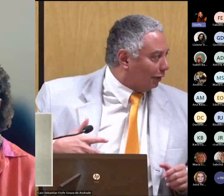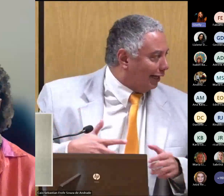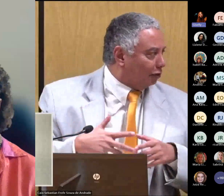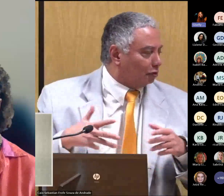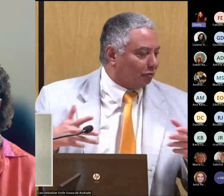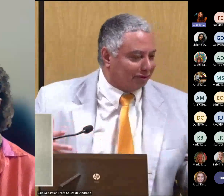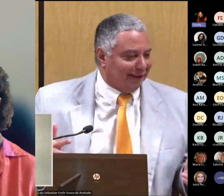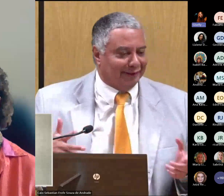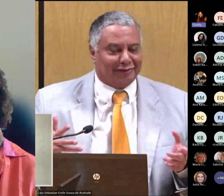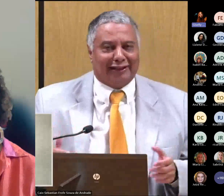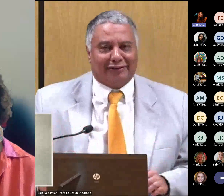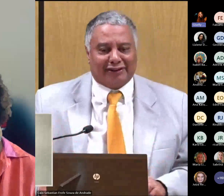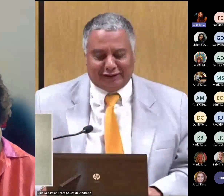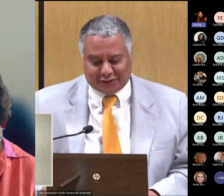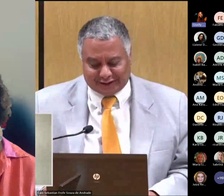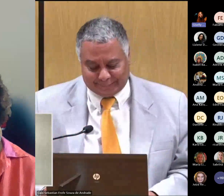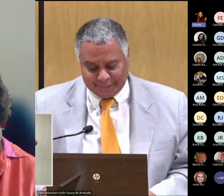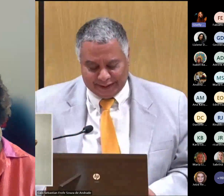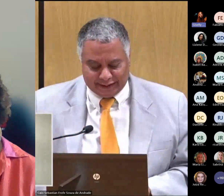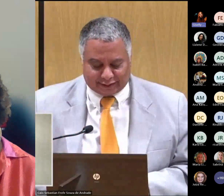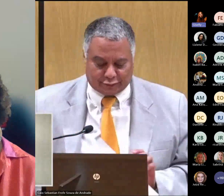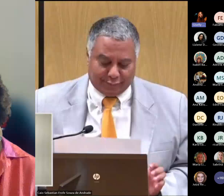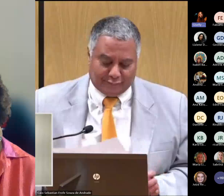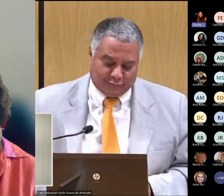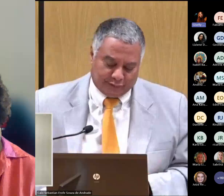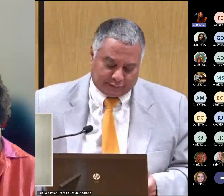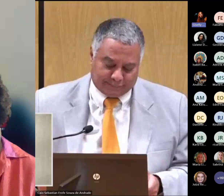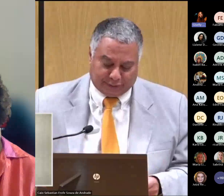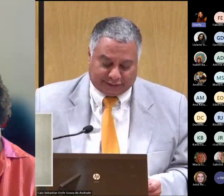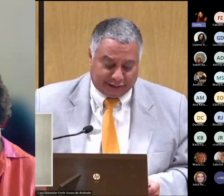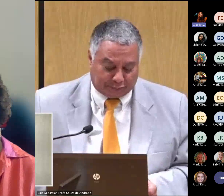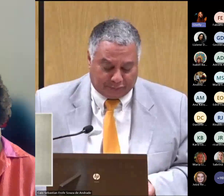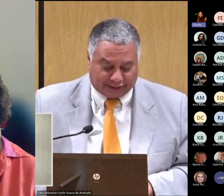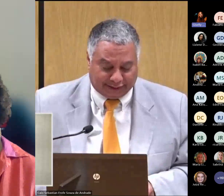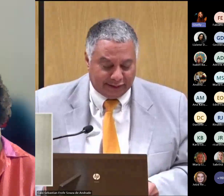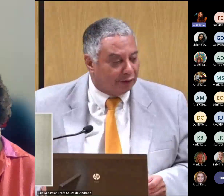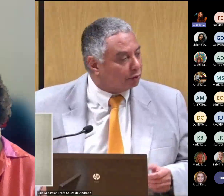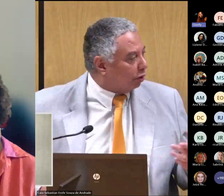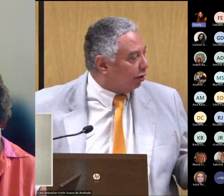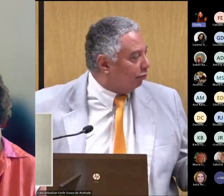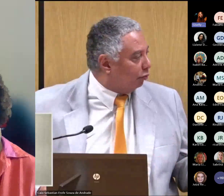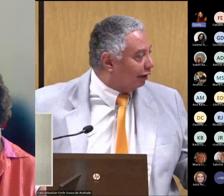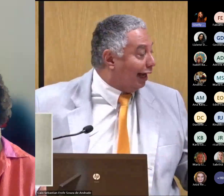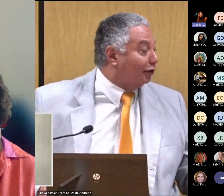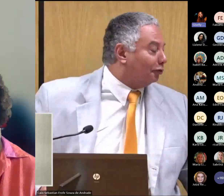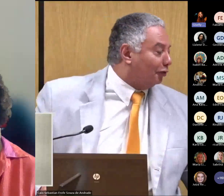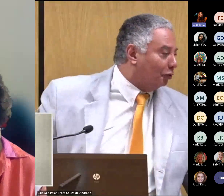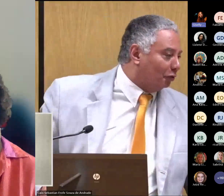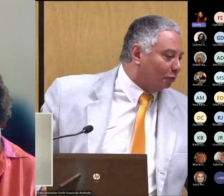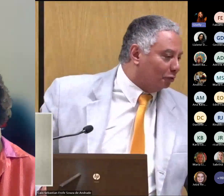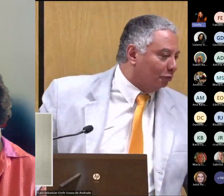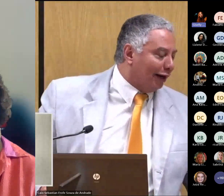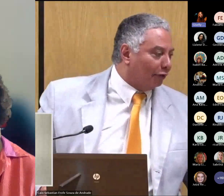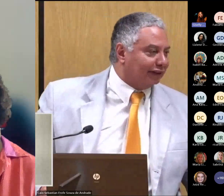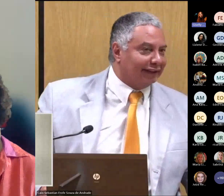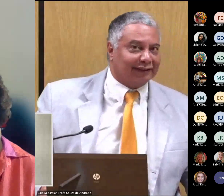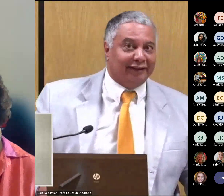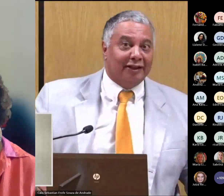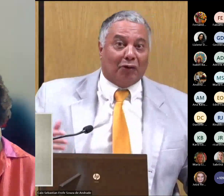circular entre os conselheiros lá do CNJ então foi muito importante porque só uma aí o o o o